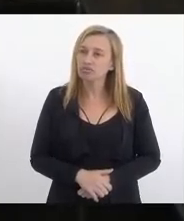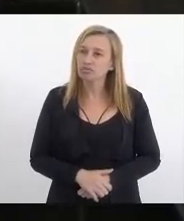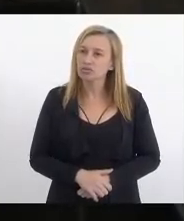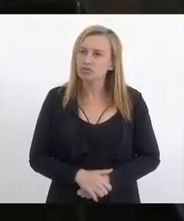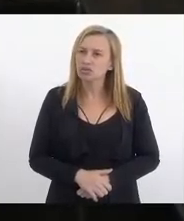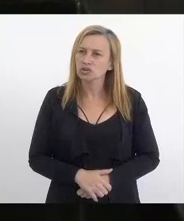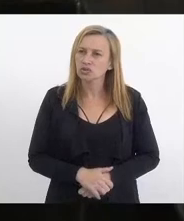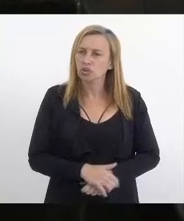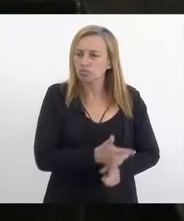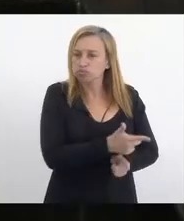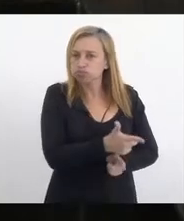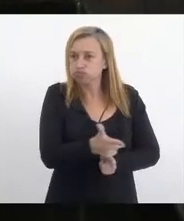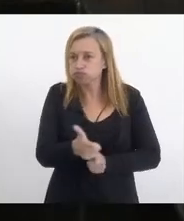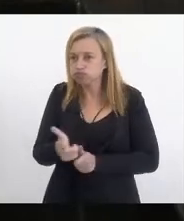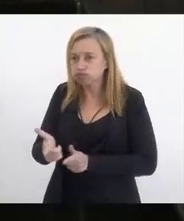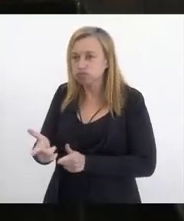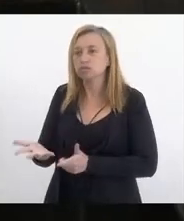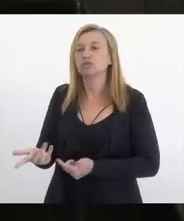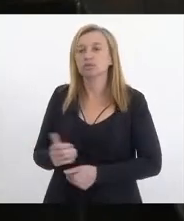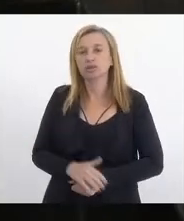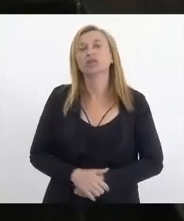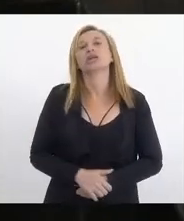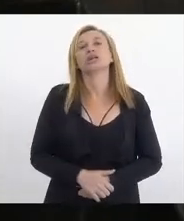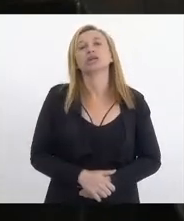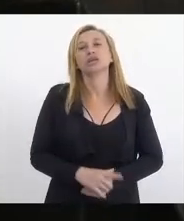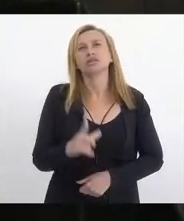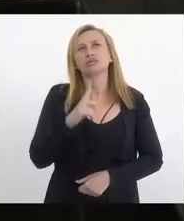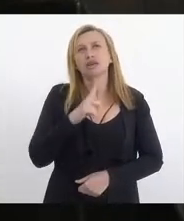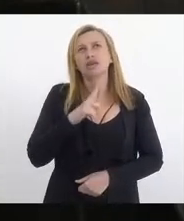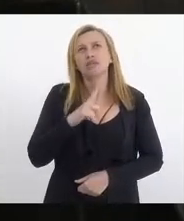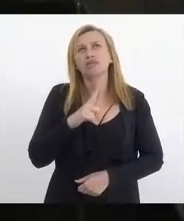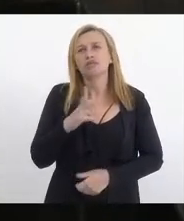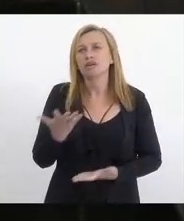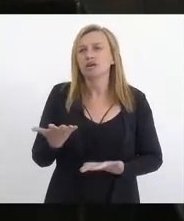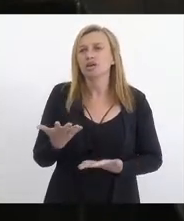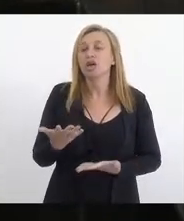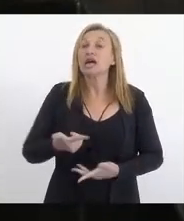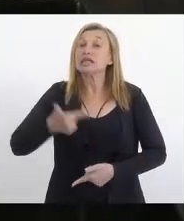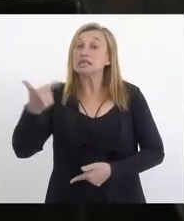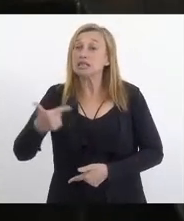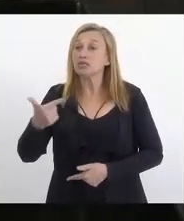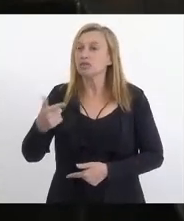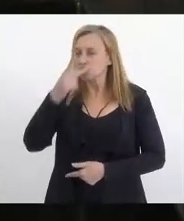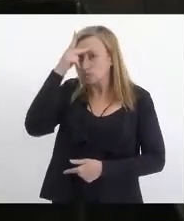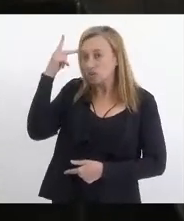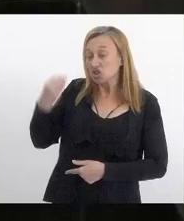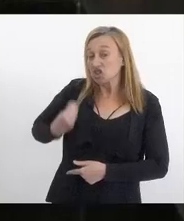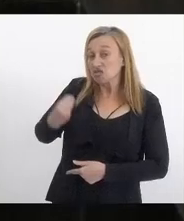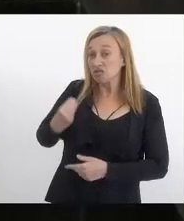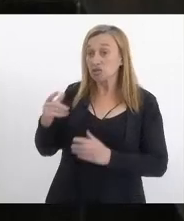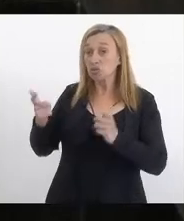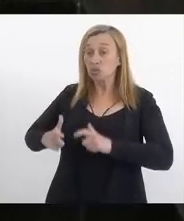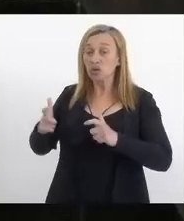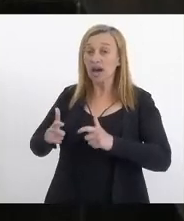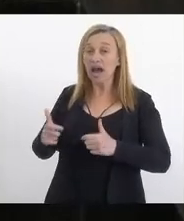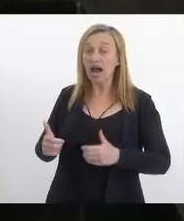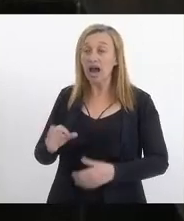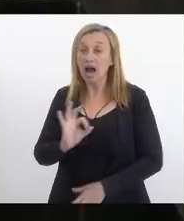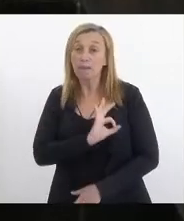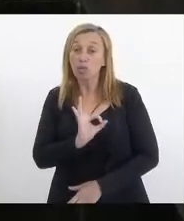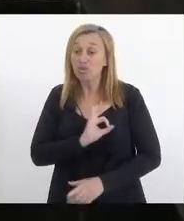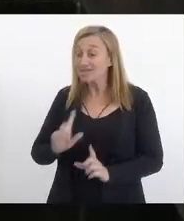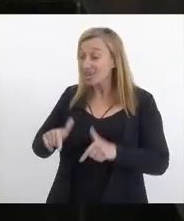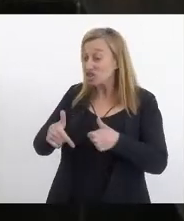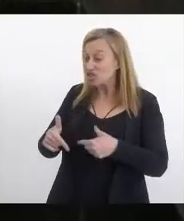vilipêndio de corpos, houve, por parte, segundo os moradores, da polícia,